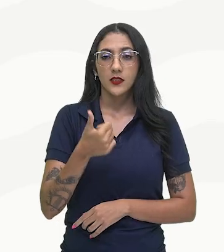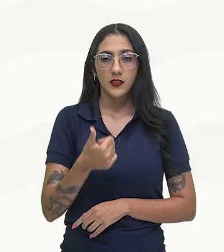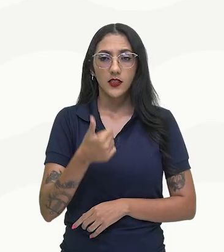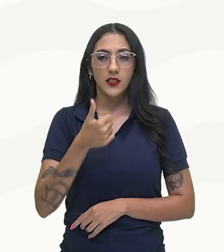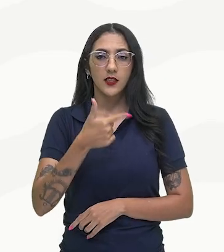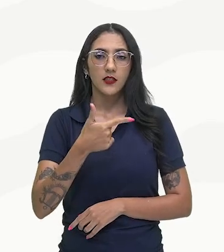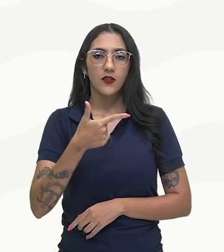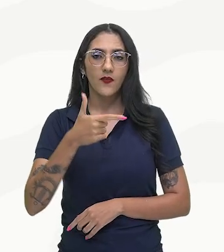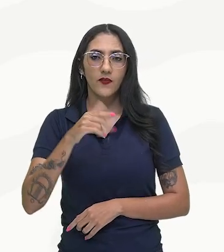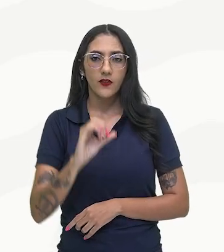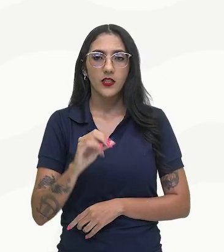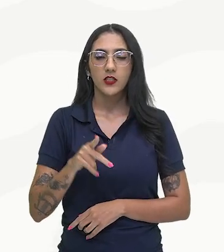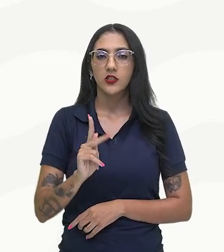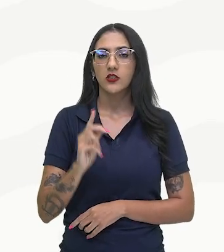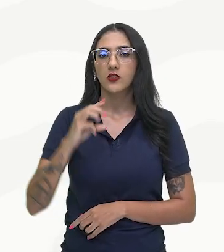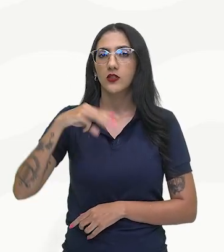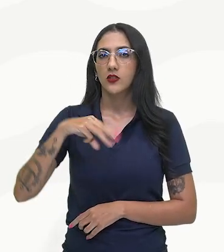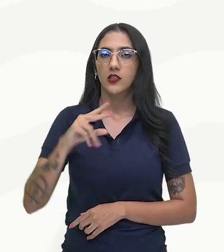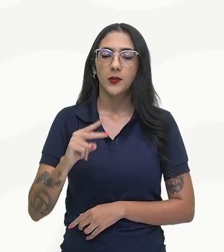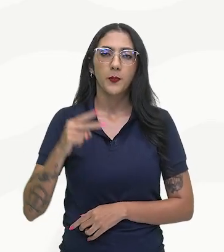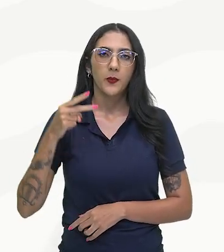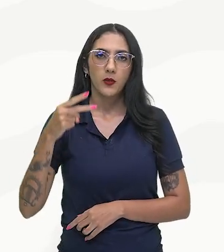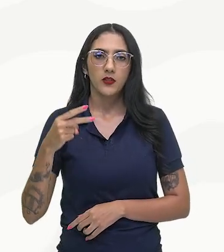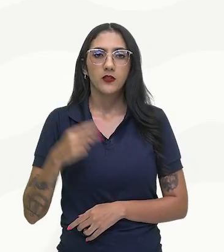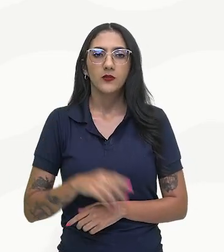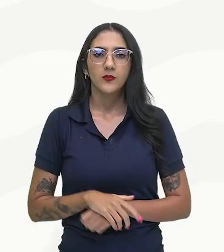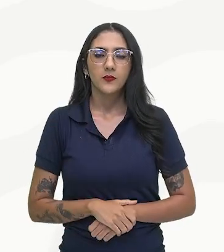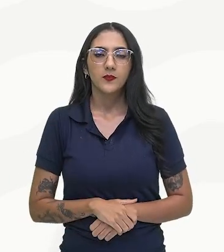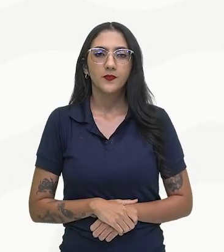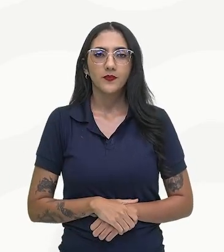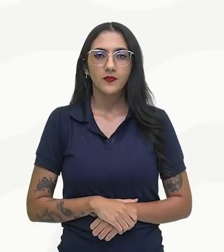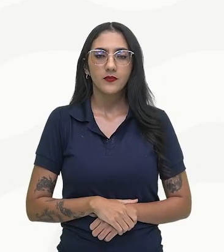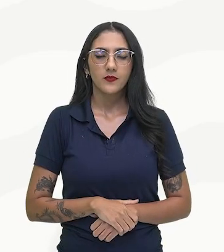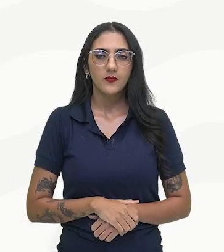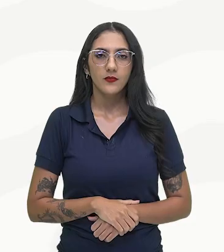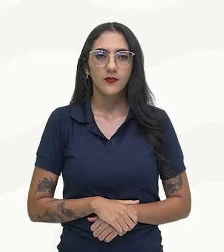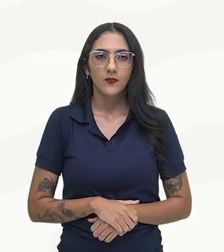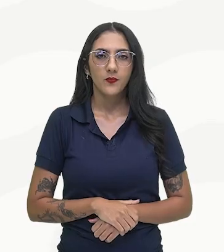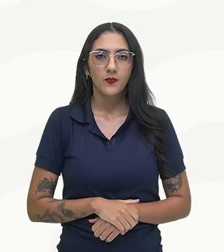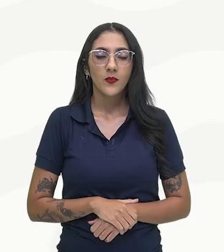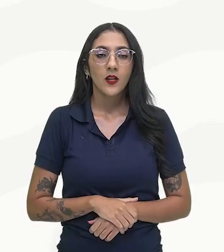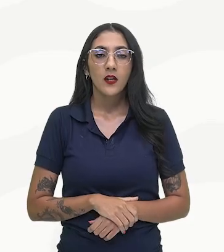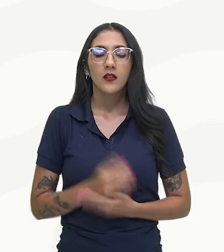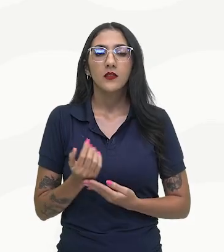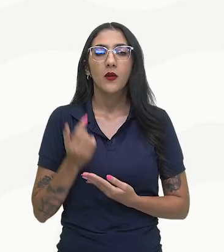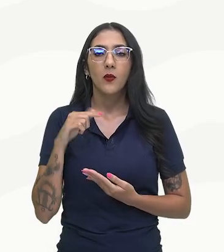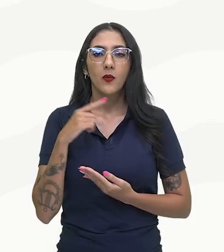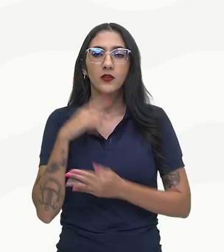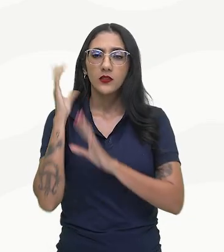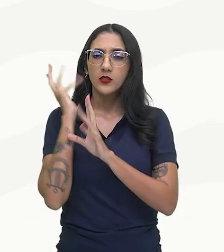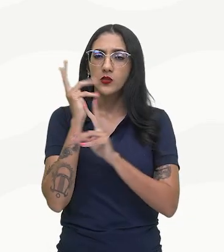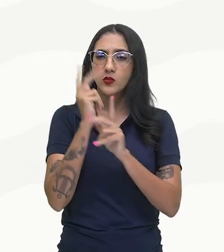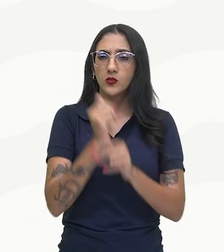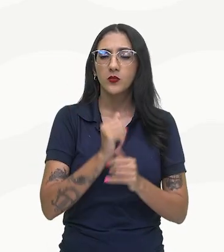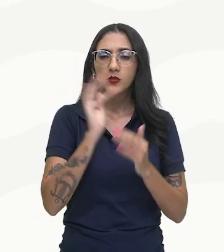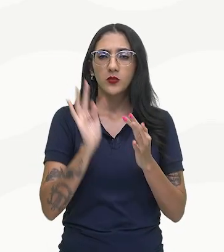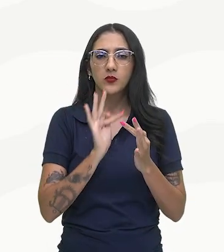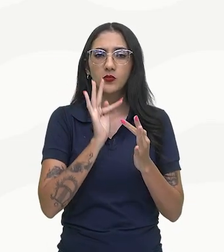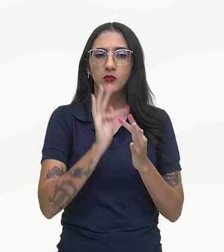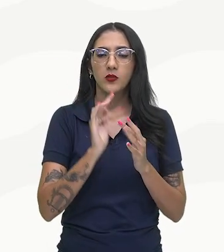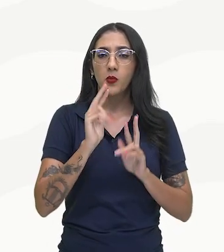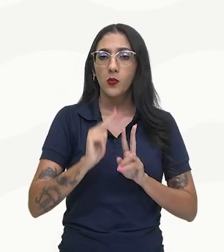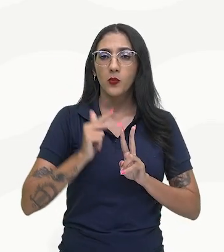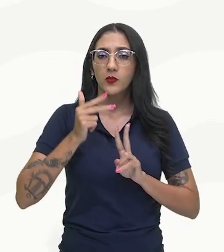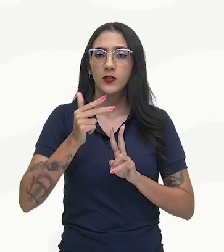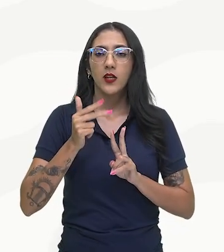120 quilômetros quadrados. Isso mesmo. Então, olha só, para calcular o valor numérico de uma função quadrática, você vai